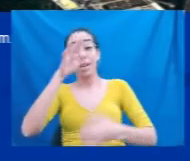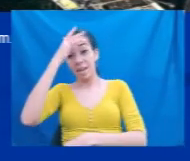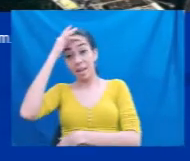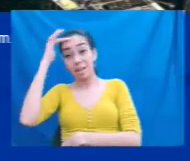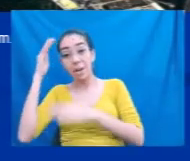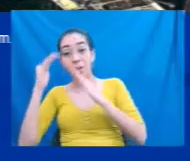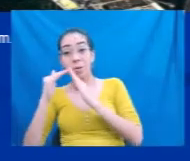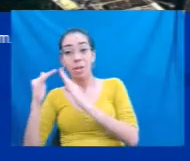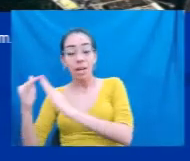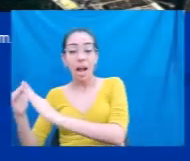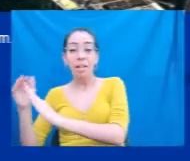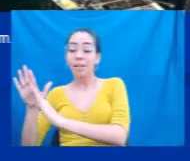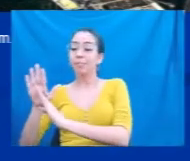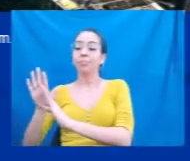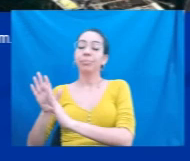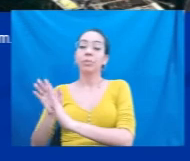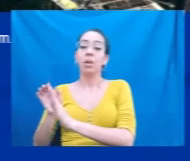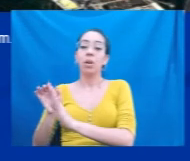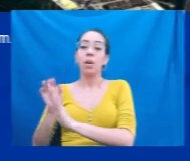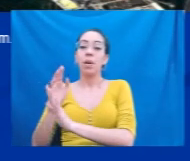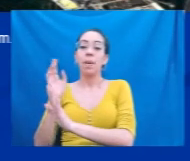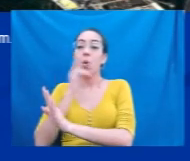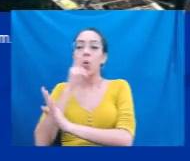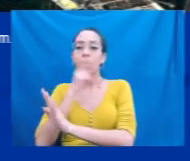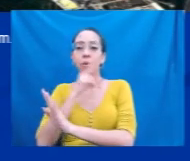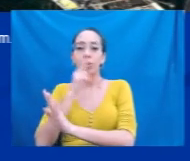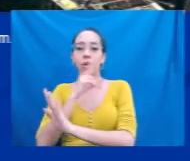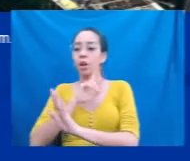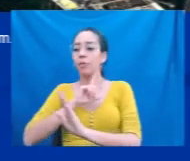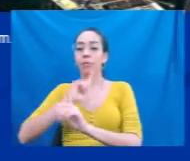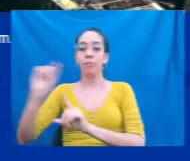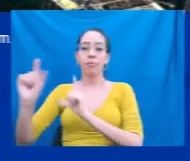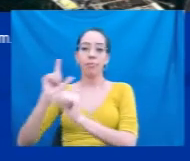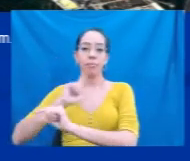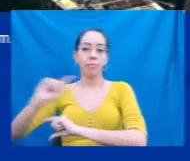aqui vocês veem, né, a proporção aqui, né, do evento da fumaça.